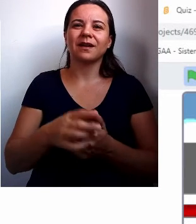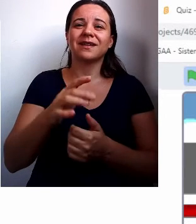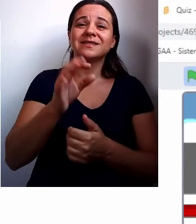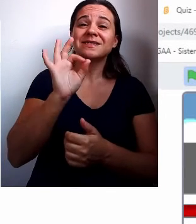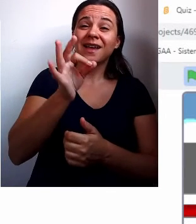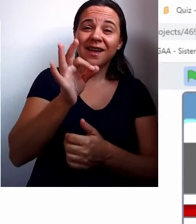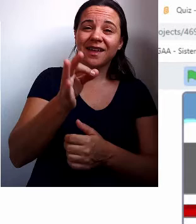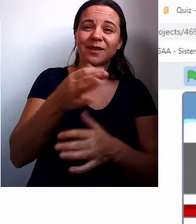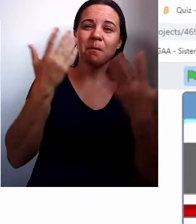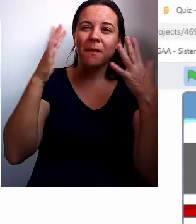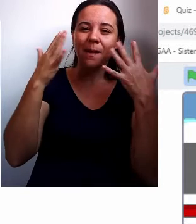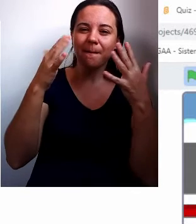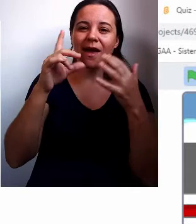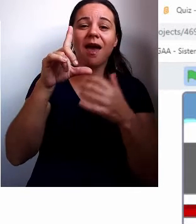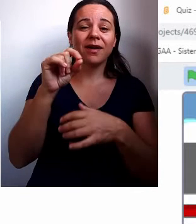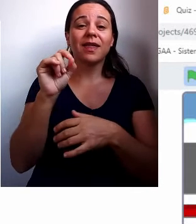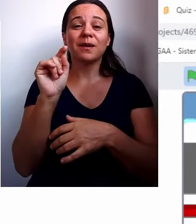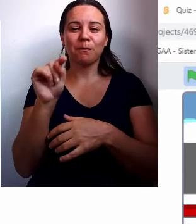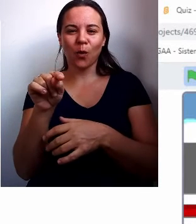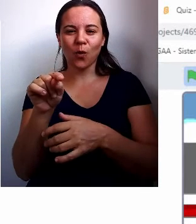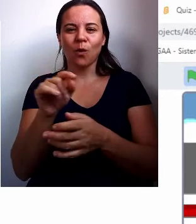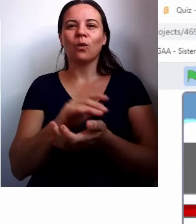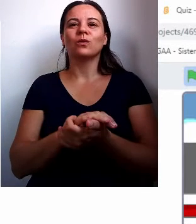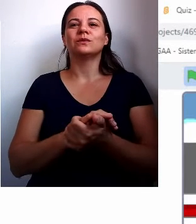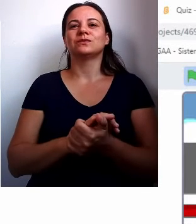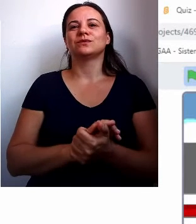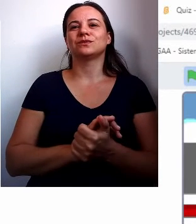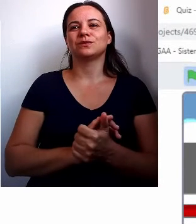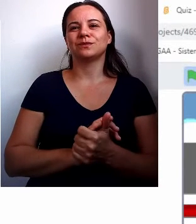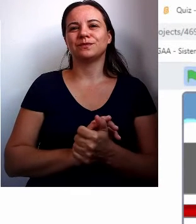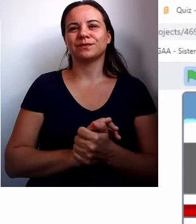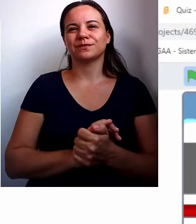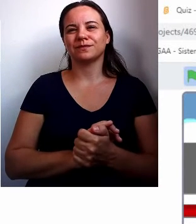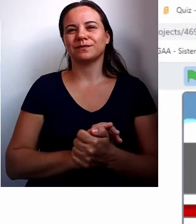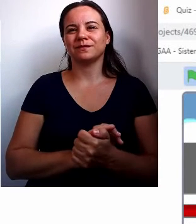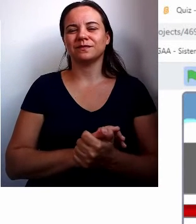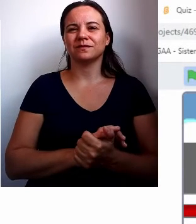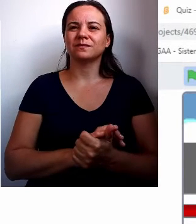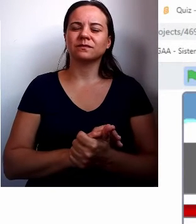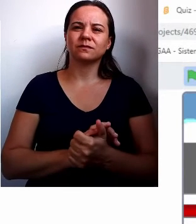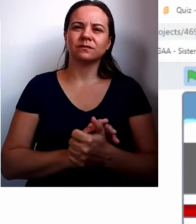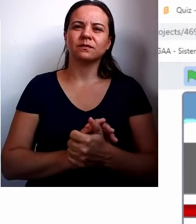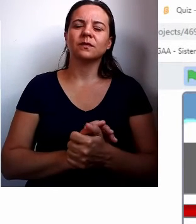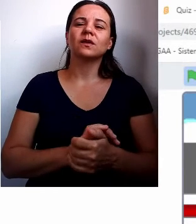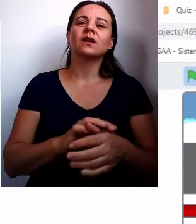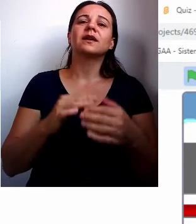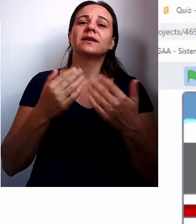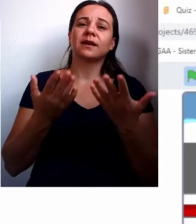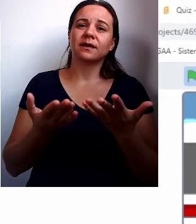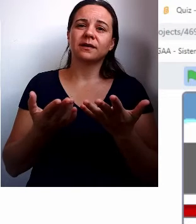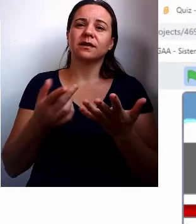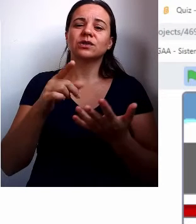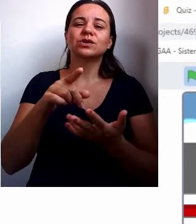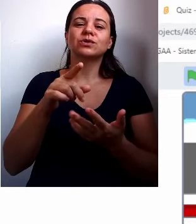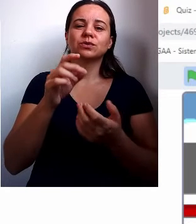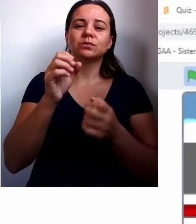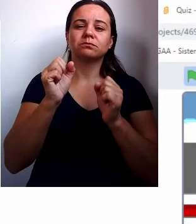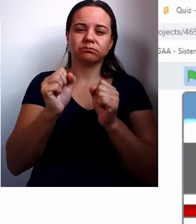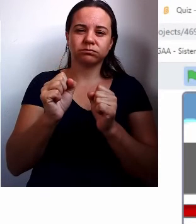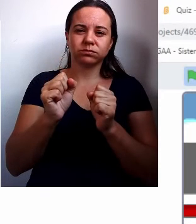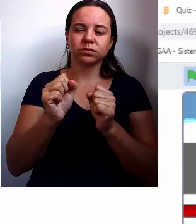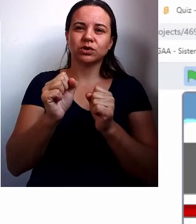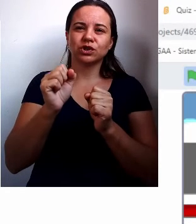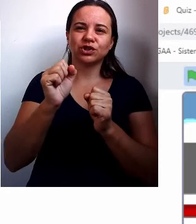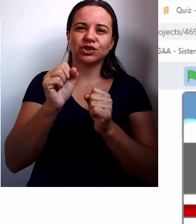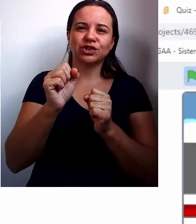então recebeu uma pontuação de 10 pontos para acertar na primeira. E aqui ele te dá a opção de ouvir ou não